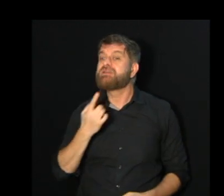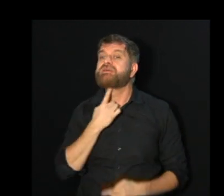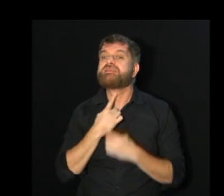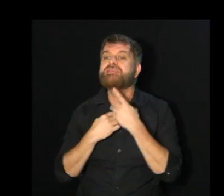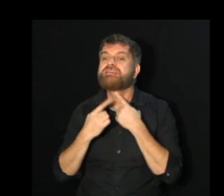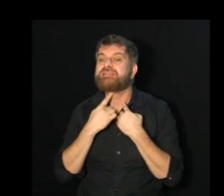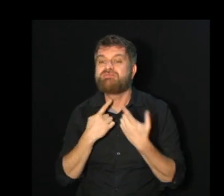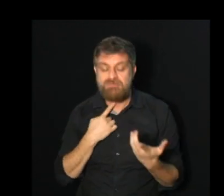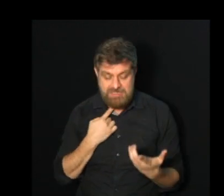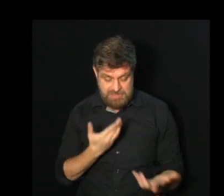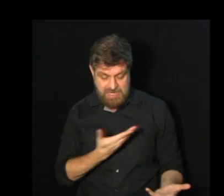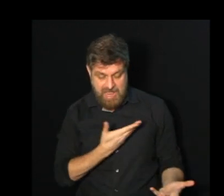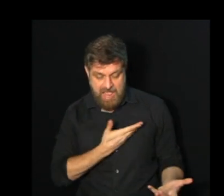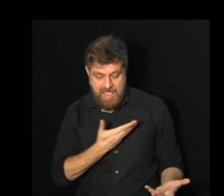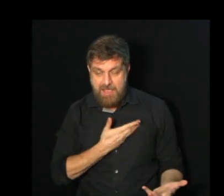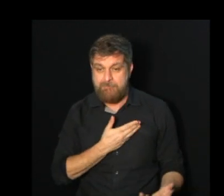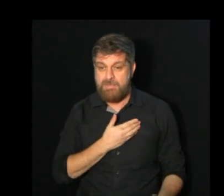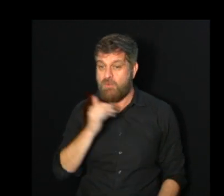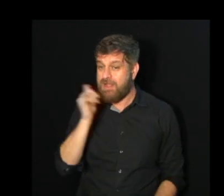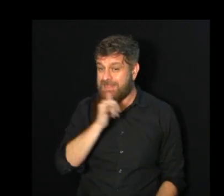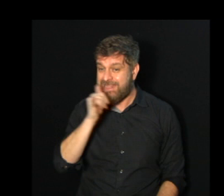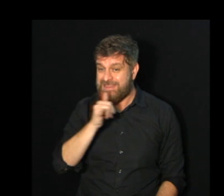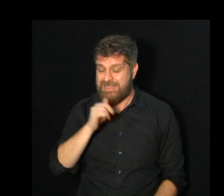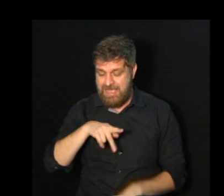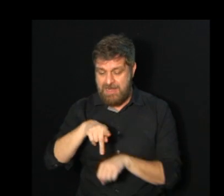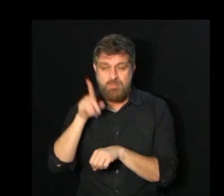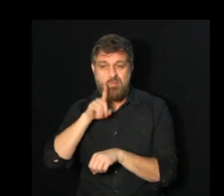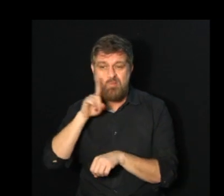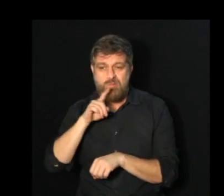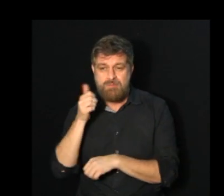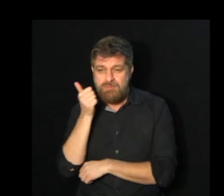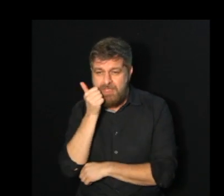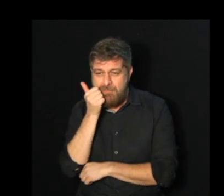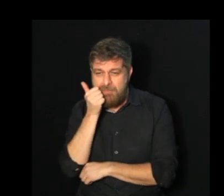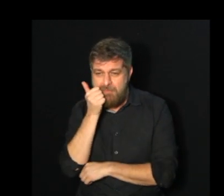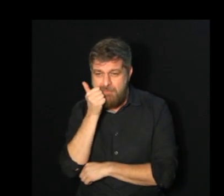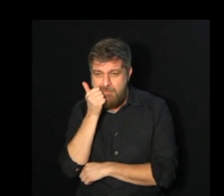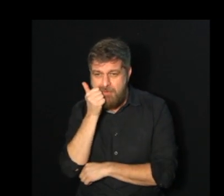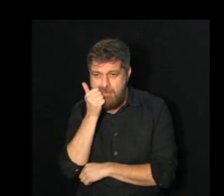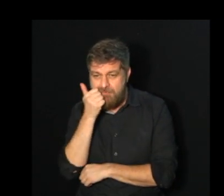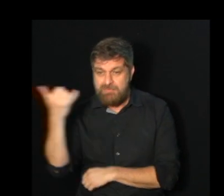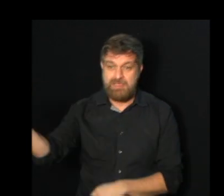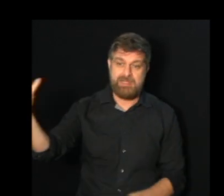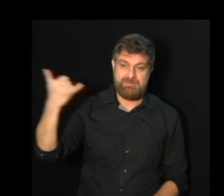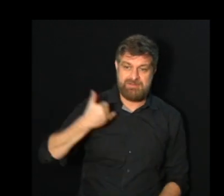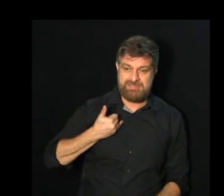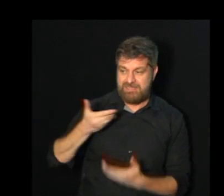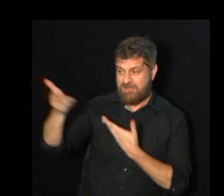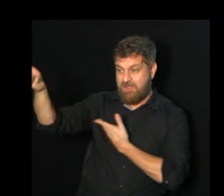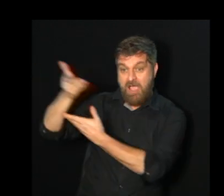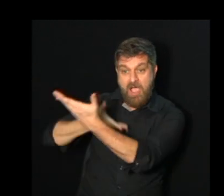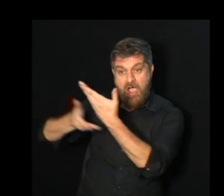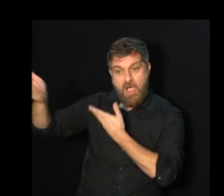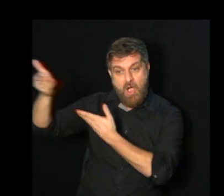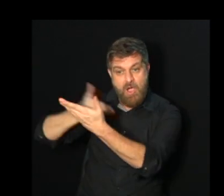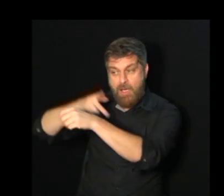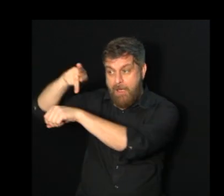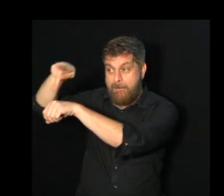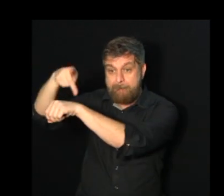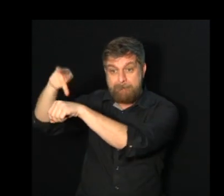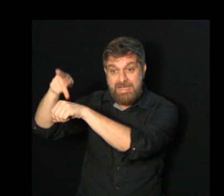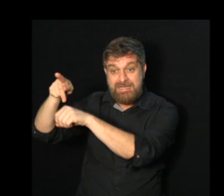na Itália, nos Estados Unidos, pessoas que, quando eu não aparecia no rádio, eles ligavam para mim, né? Então, relacionamentos